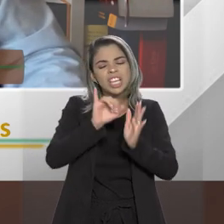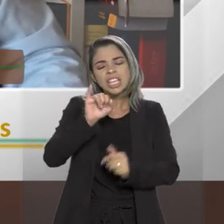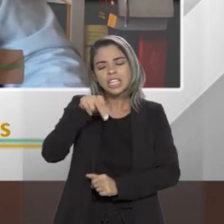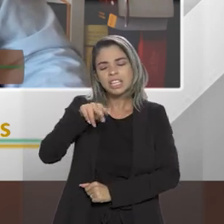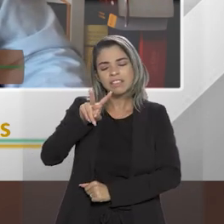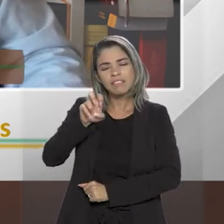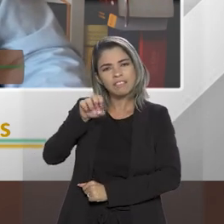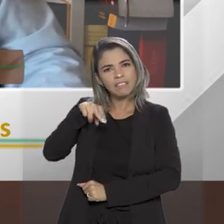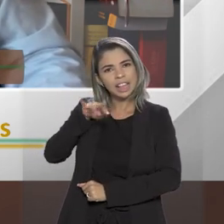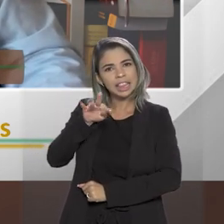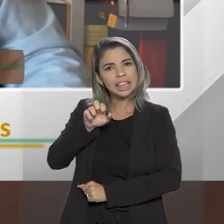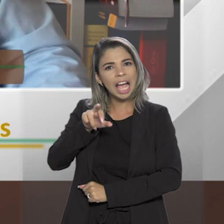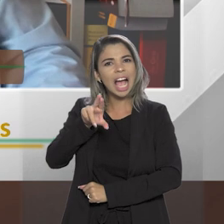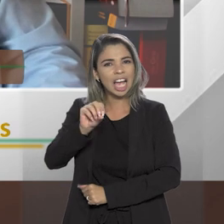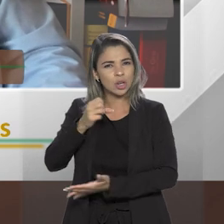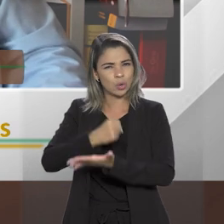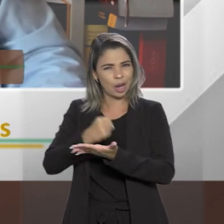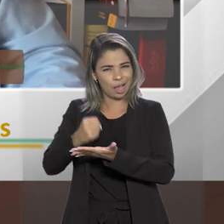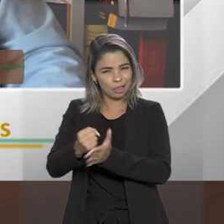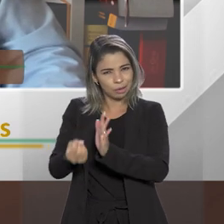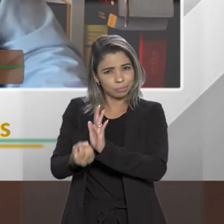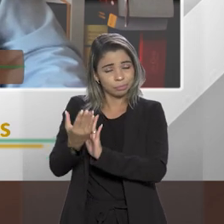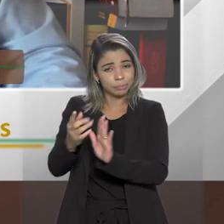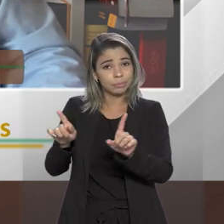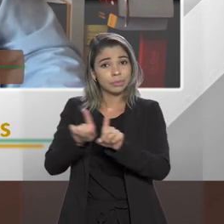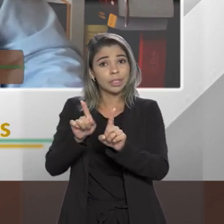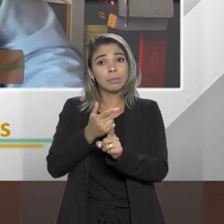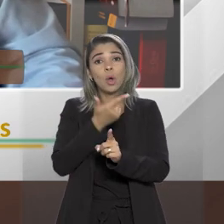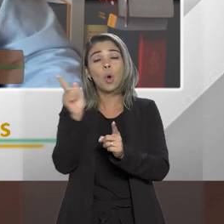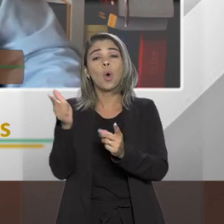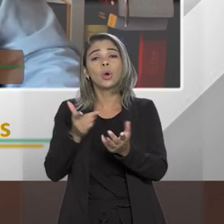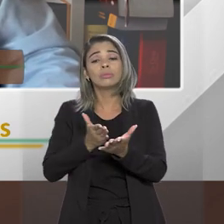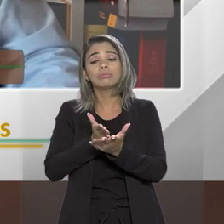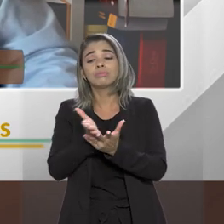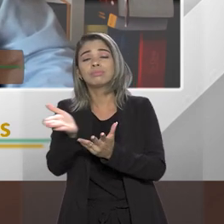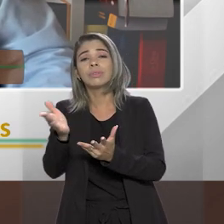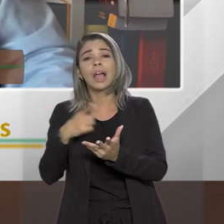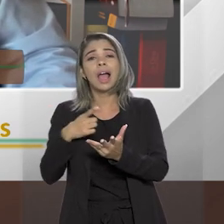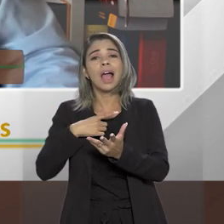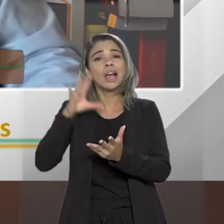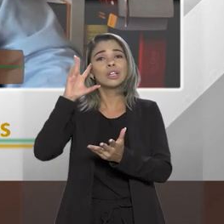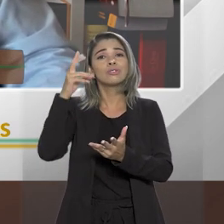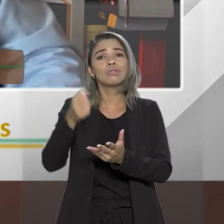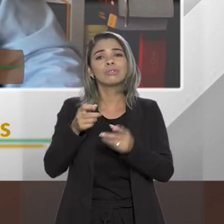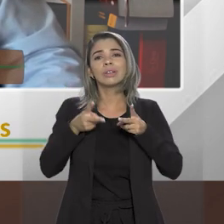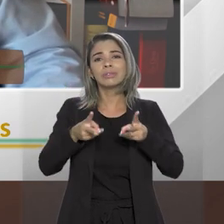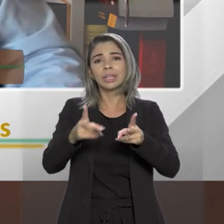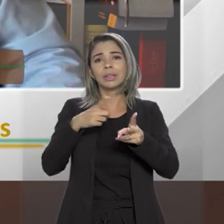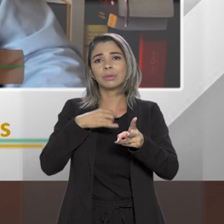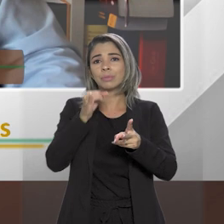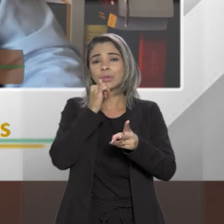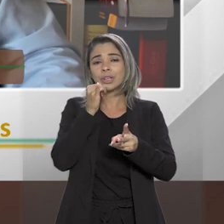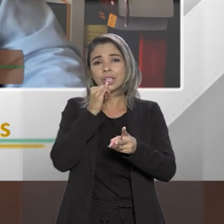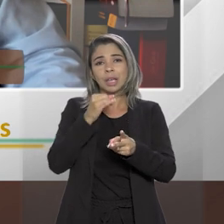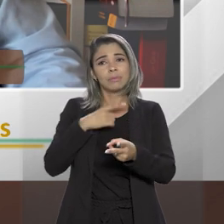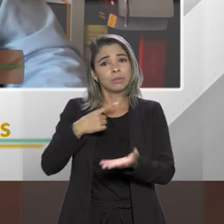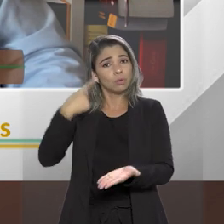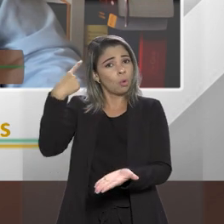cartório, ora, uma porta de acesso a uma solução heterocompositiva, como, por exemplo, uma adjudicação